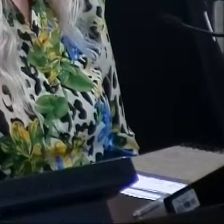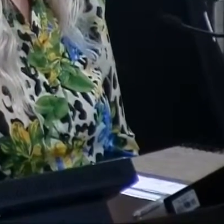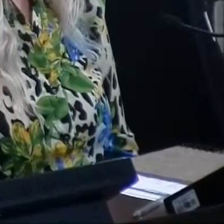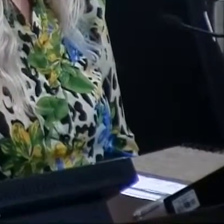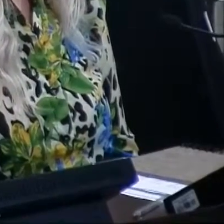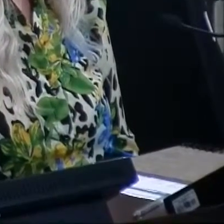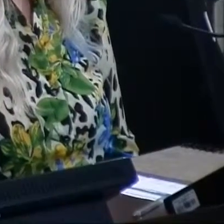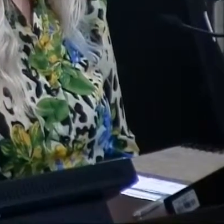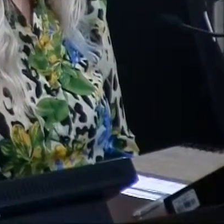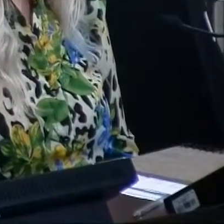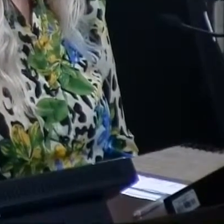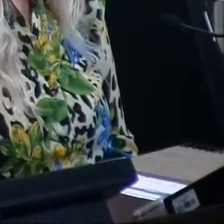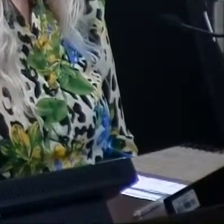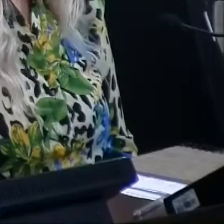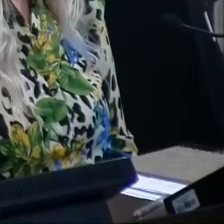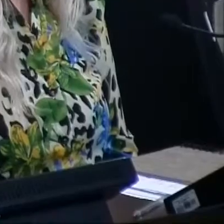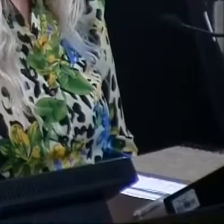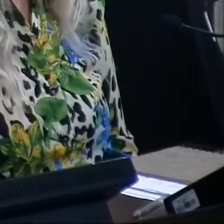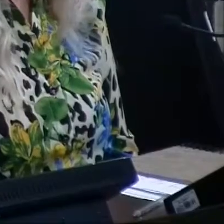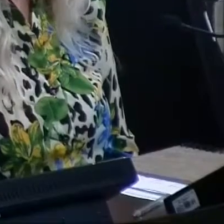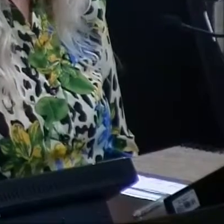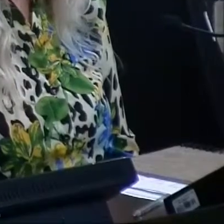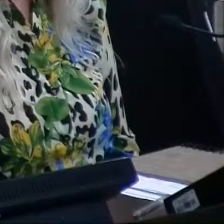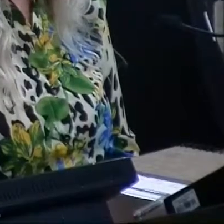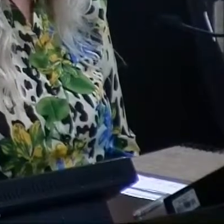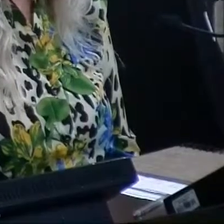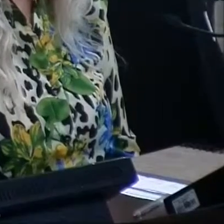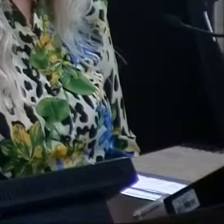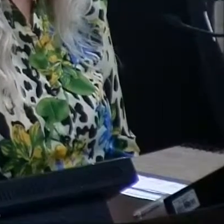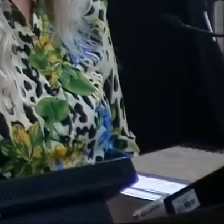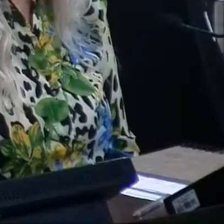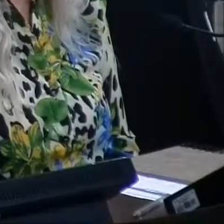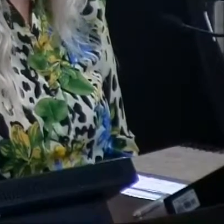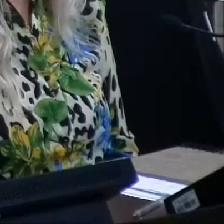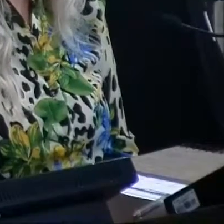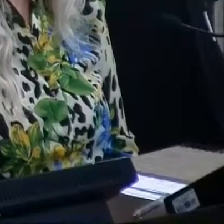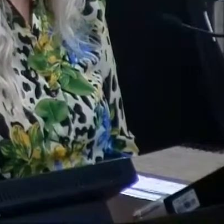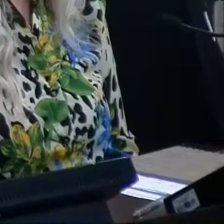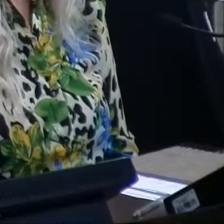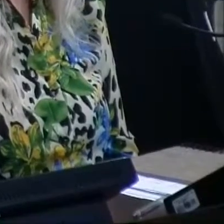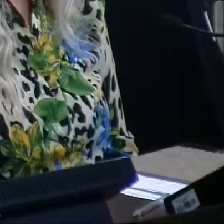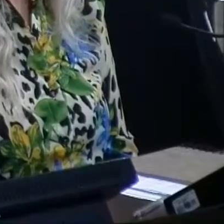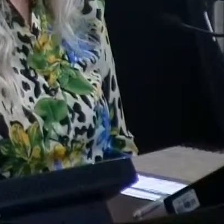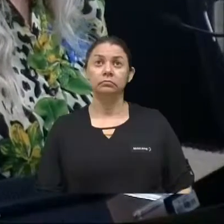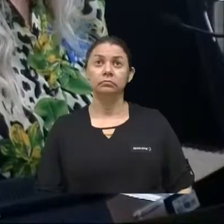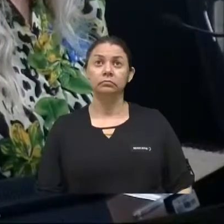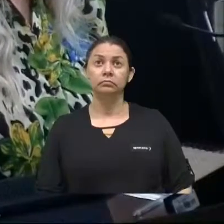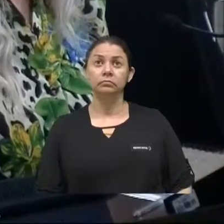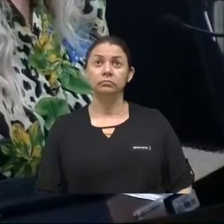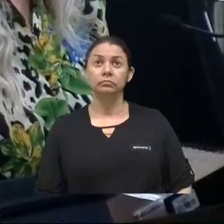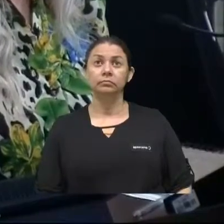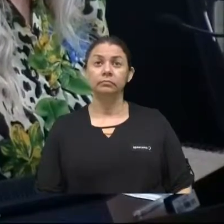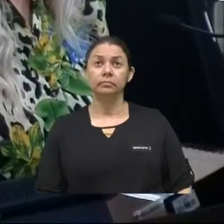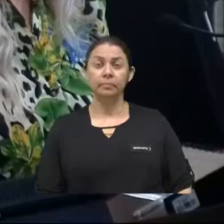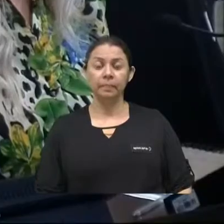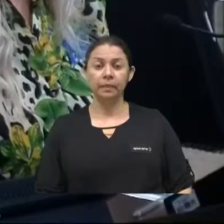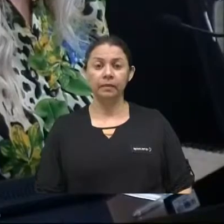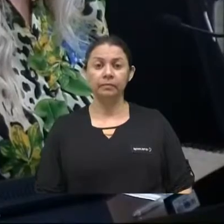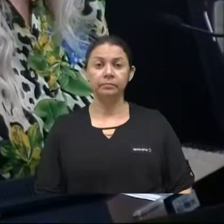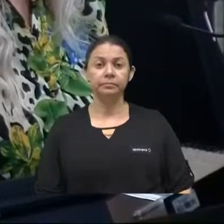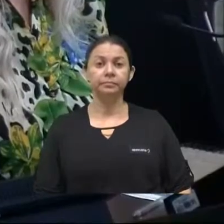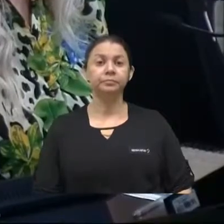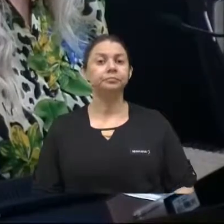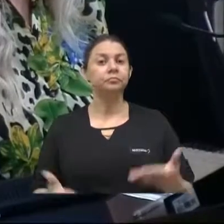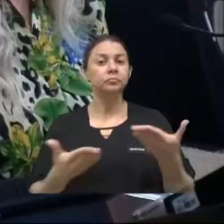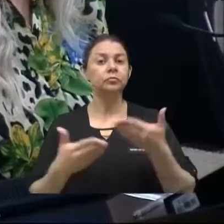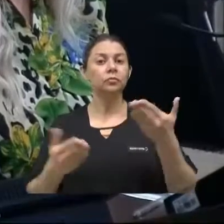chapa do Alemão, mesmo porque também a gente conversou com o Mir do Lanche, sendo do partido, estando na chapa